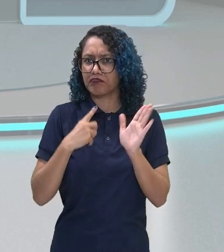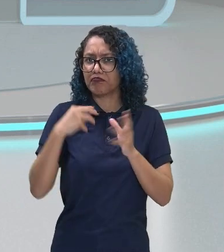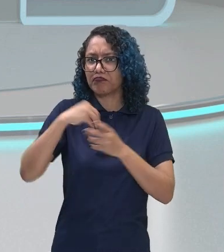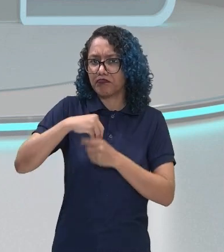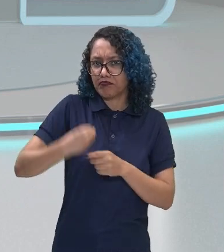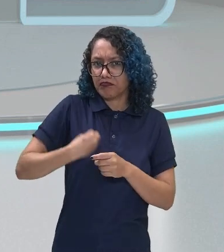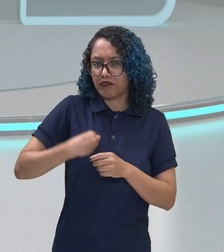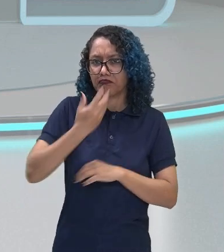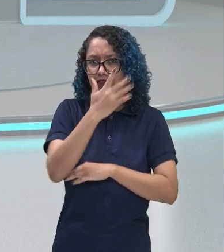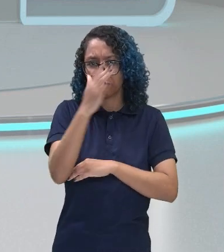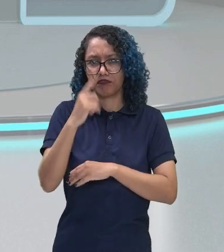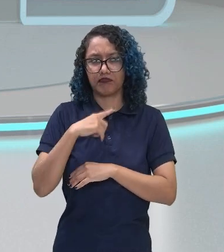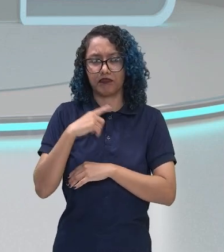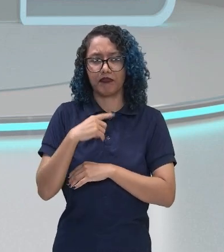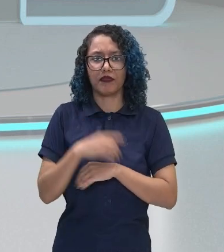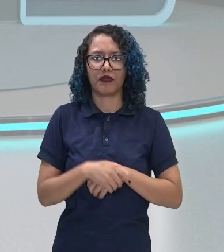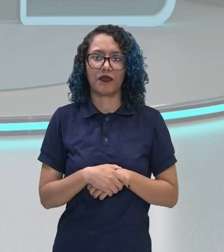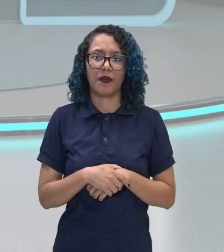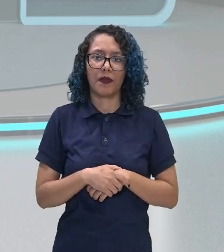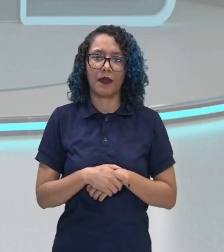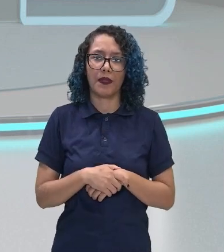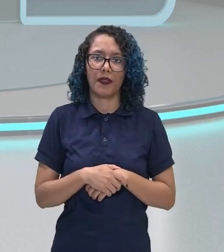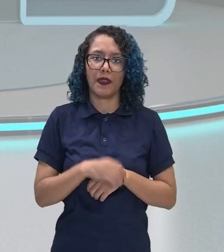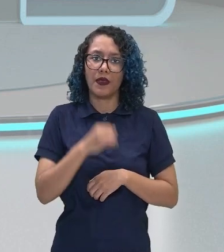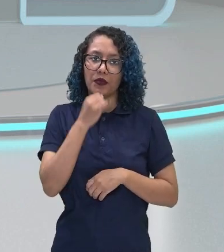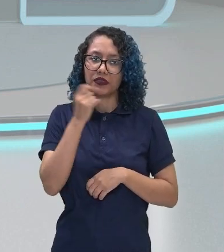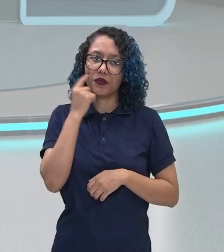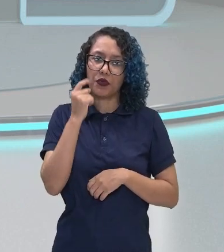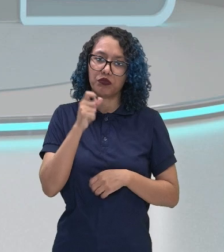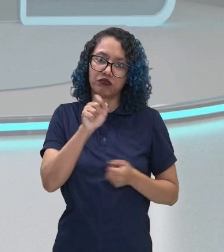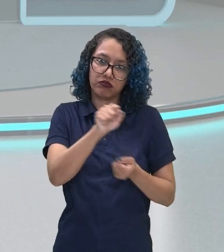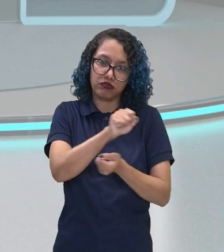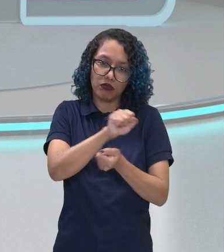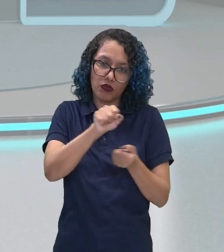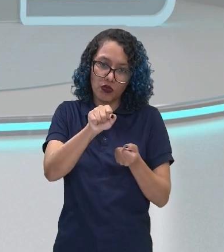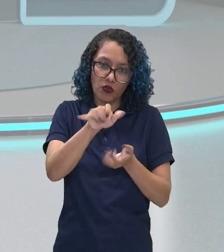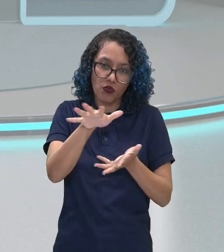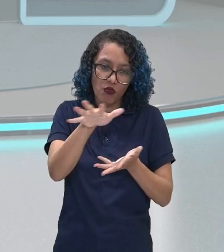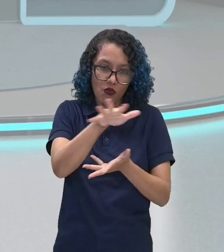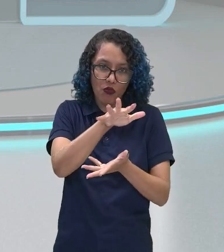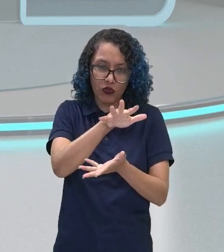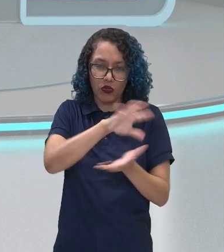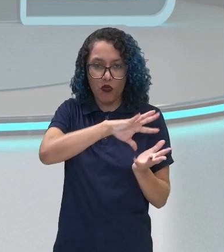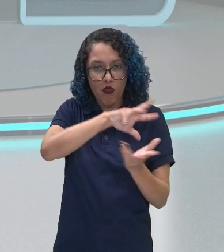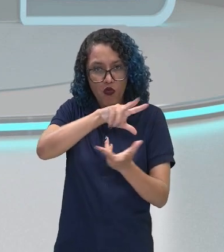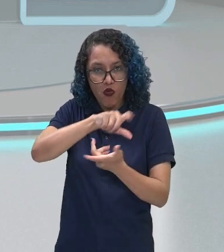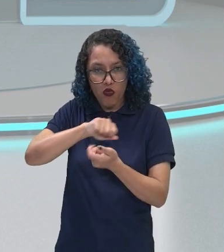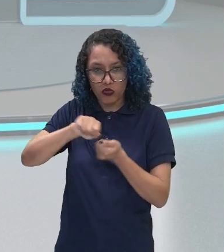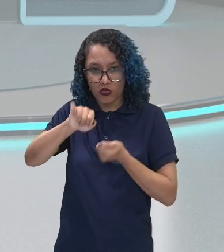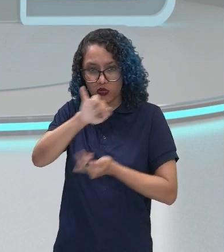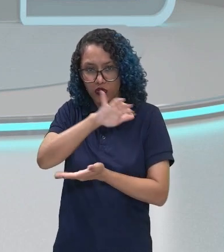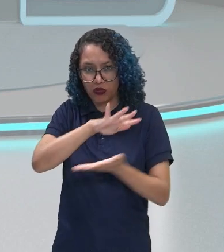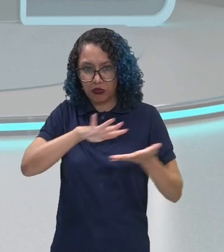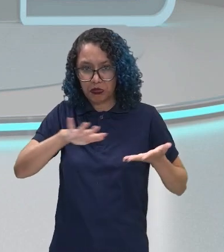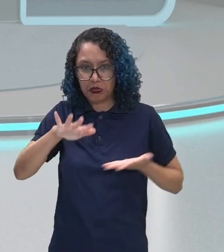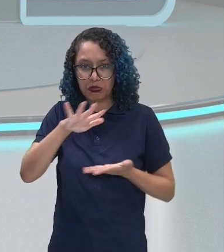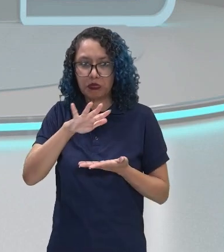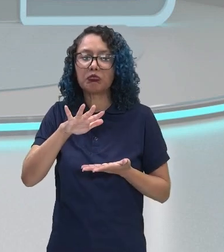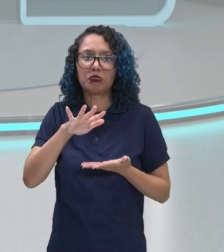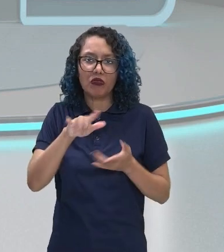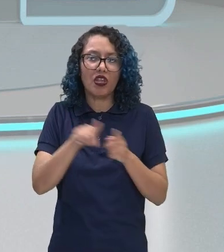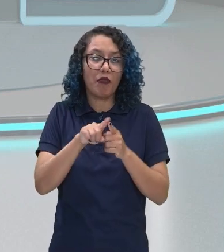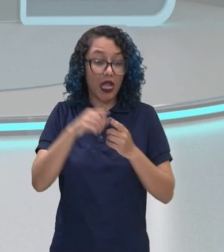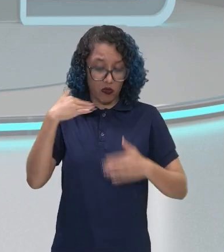temos desde mostrar no universo até no nosso corpo humano, nos nossos ouvidos,